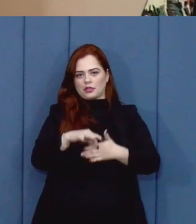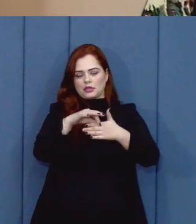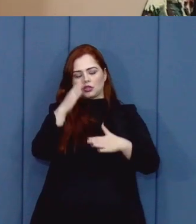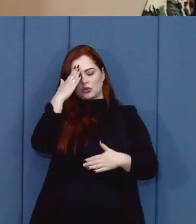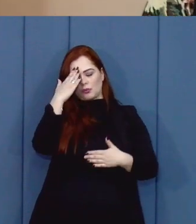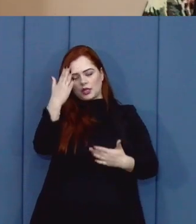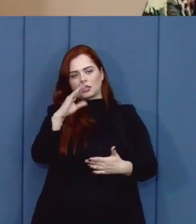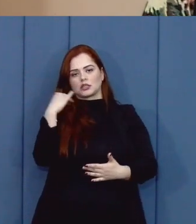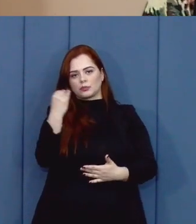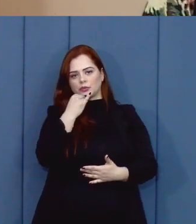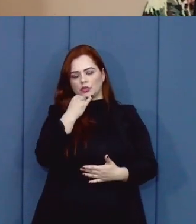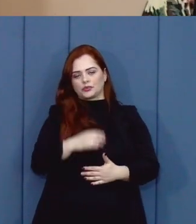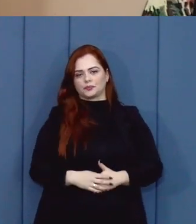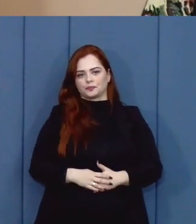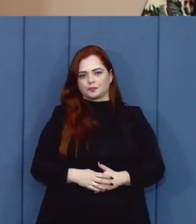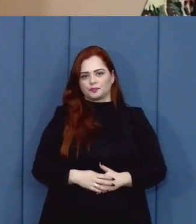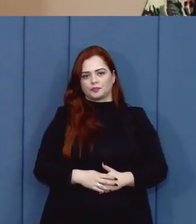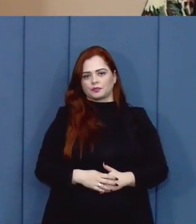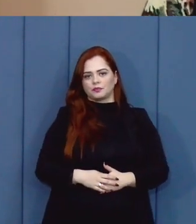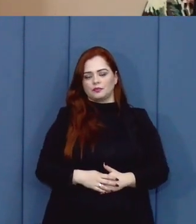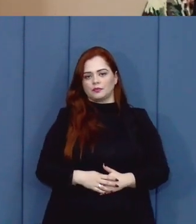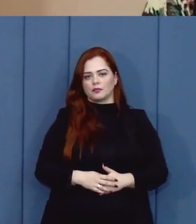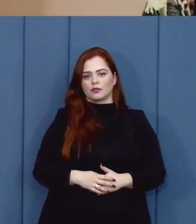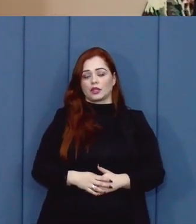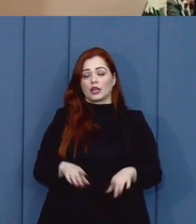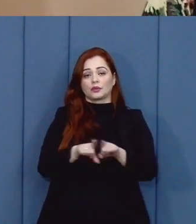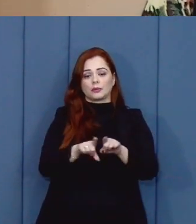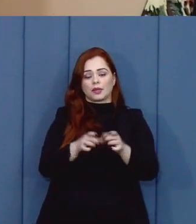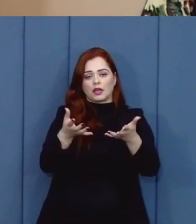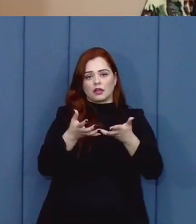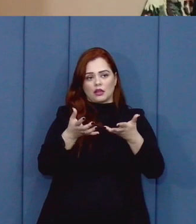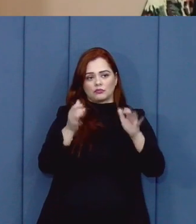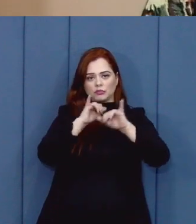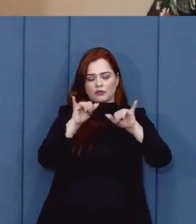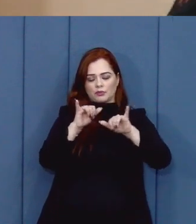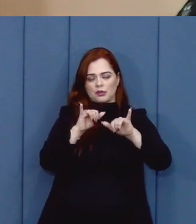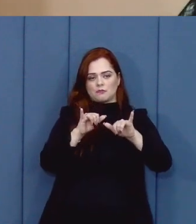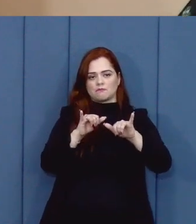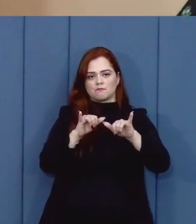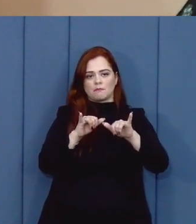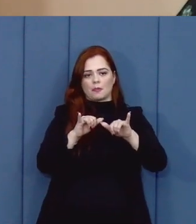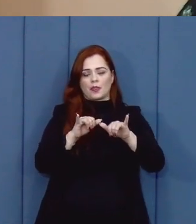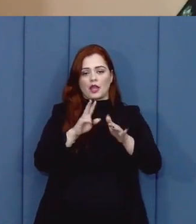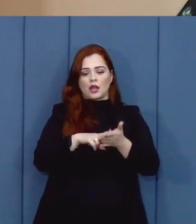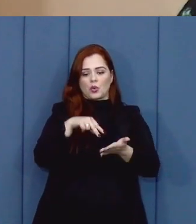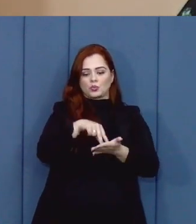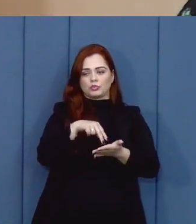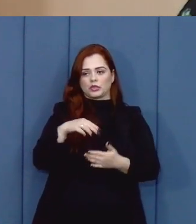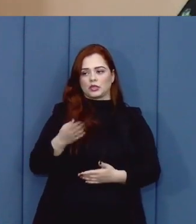essa oportunidade. Eu também vou tomar a liberdade de me dirigir ao público, porque acho que